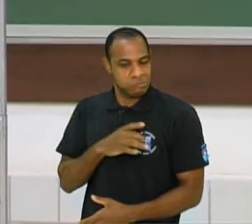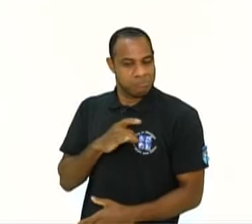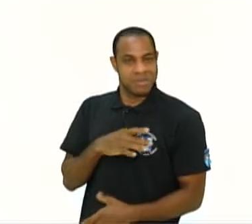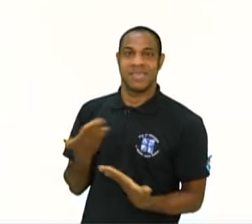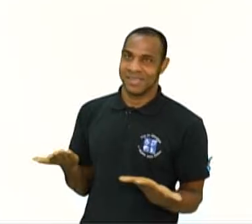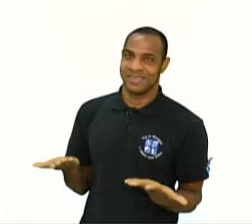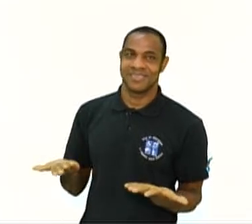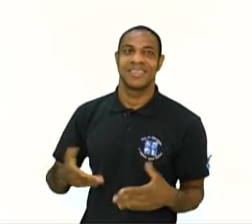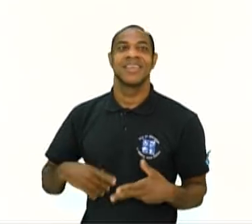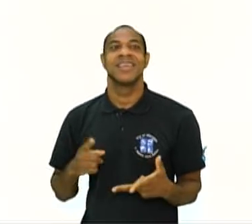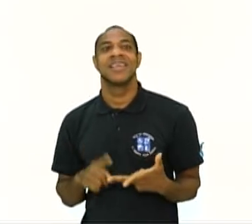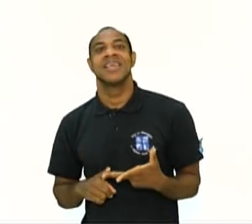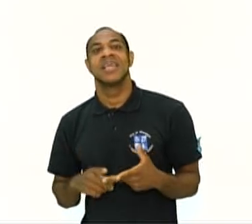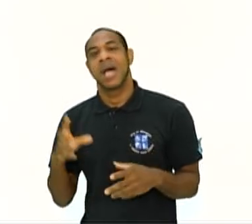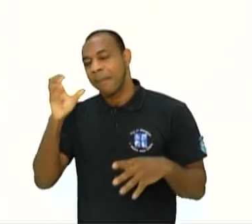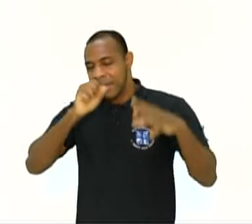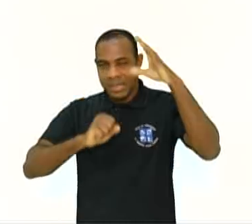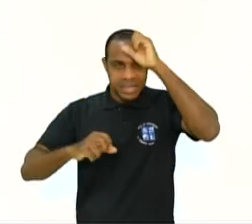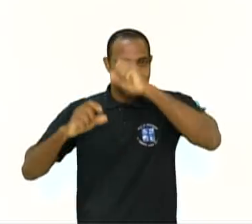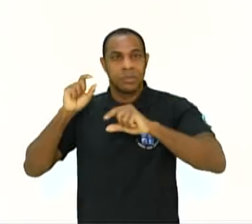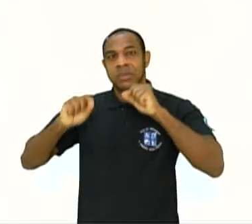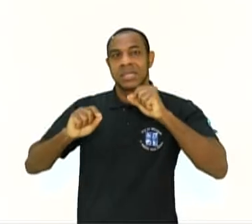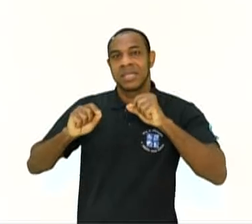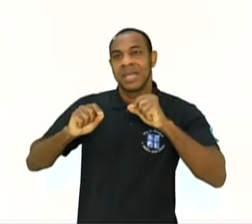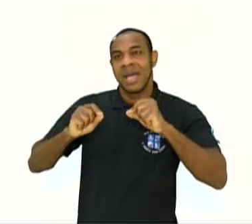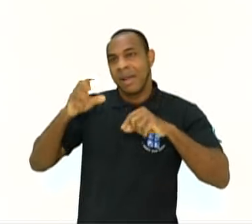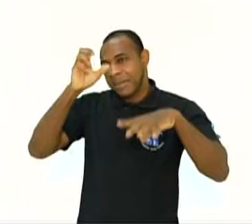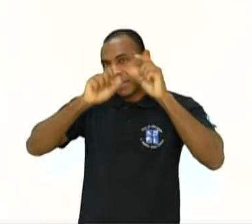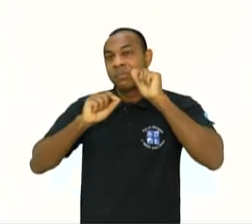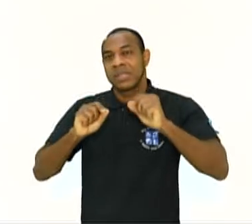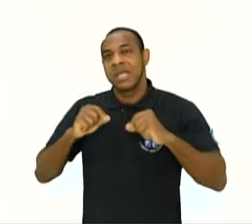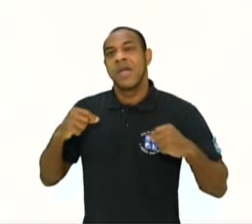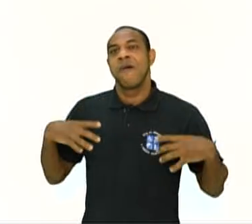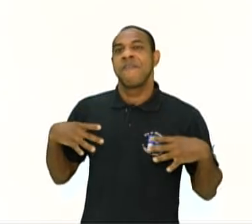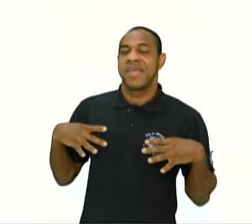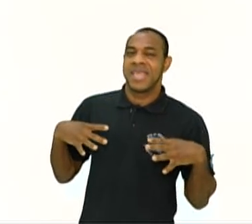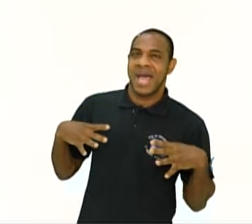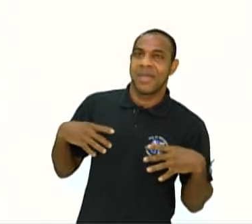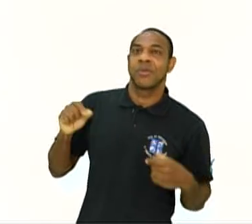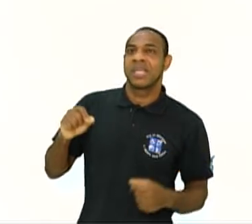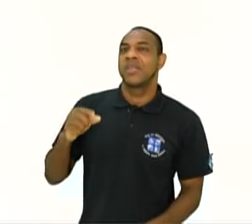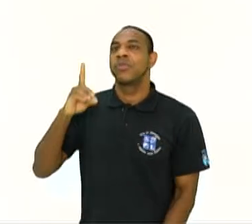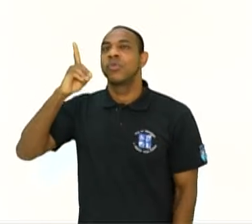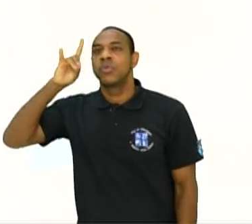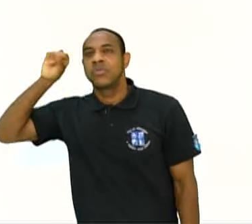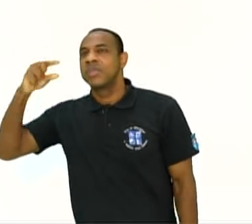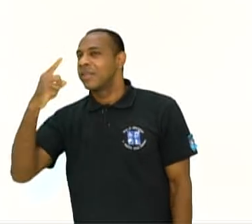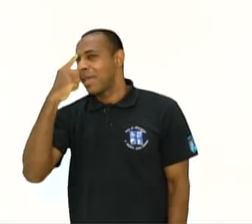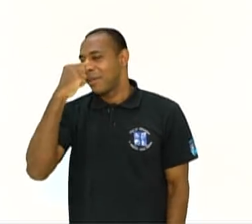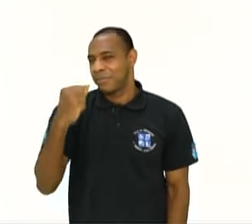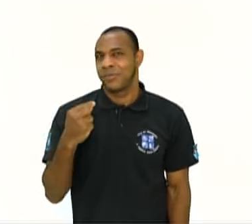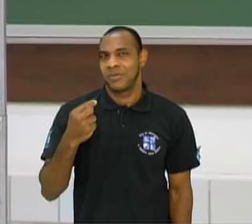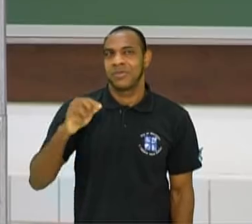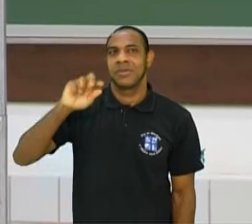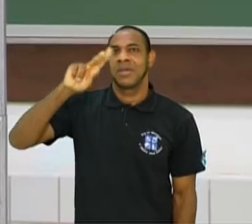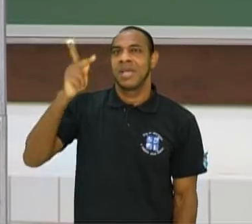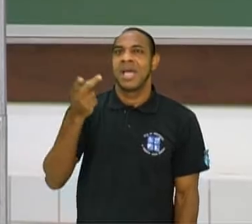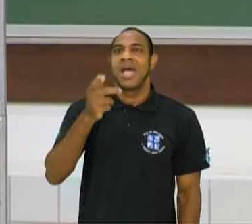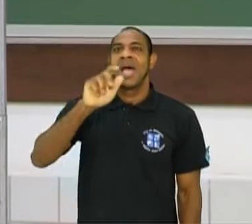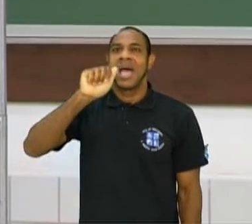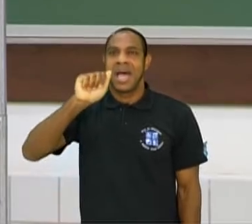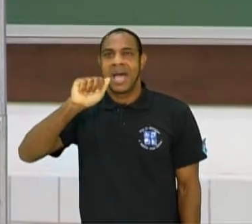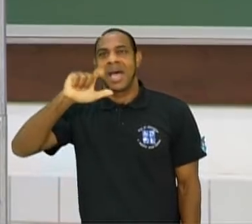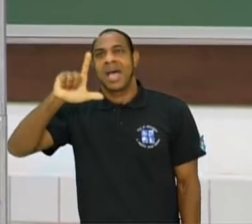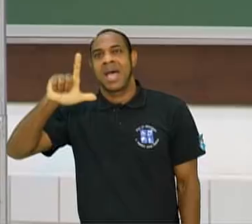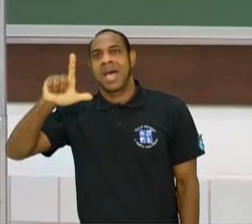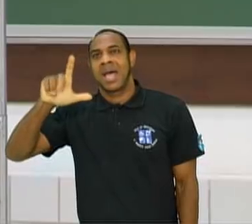arrepiante, e nós aprendemos sobre o feriado de Halloween. Estudamos ali algum vocabulário, vimos ali algumas informações